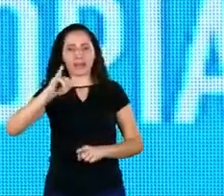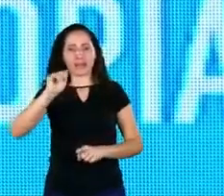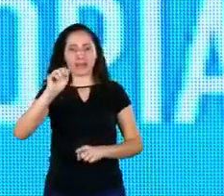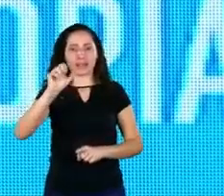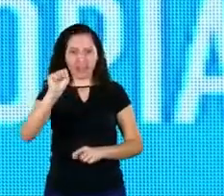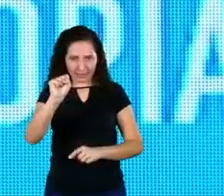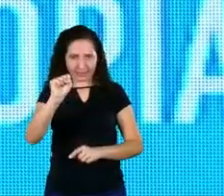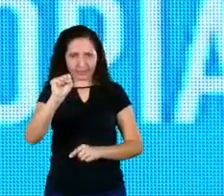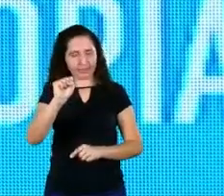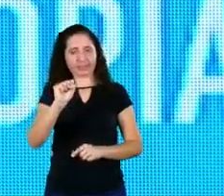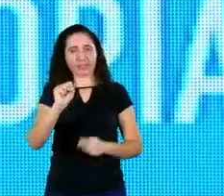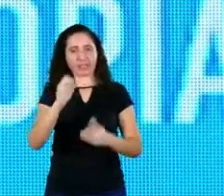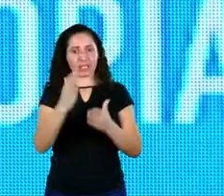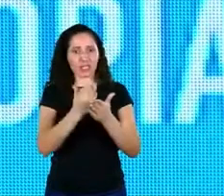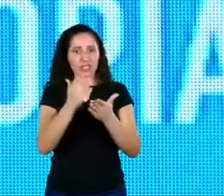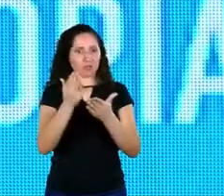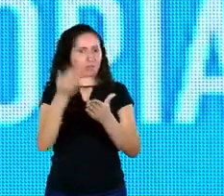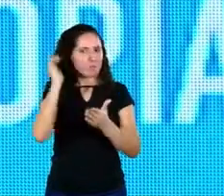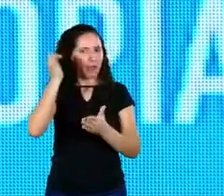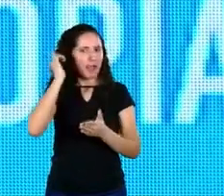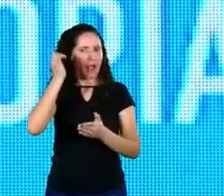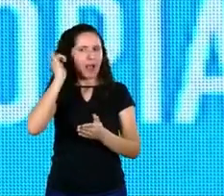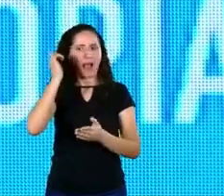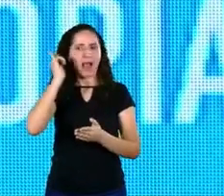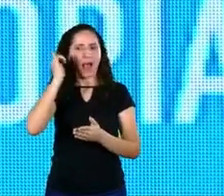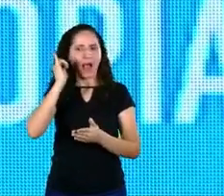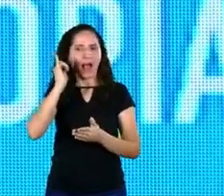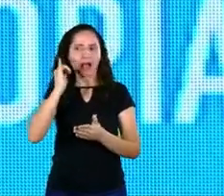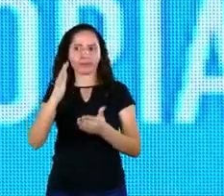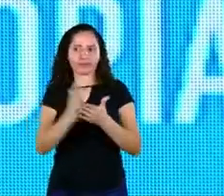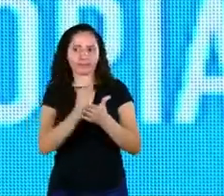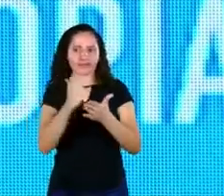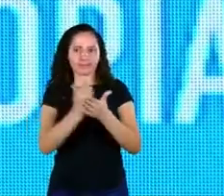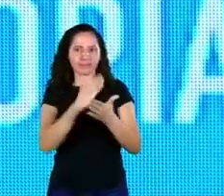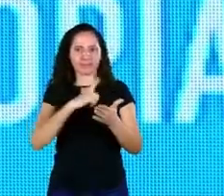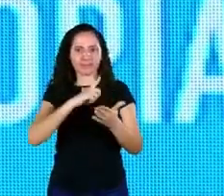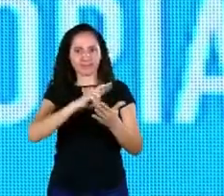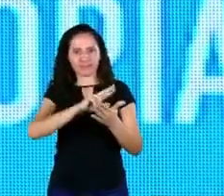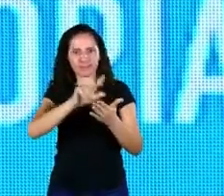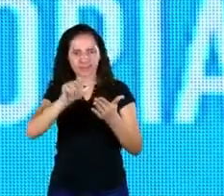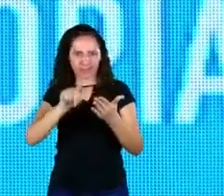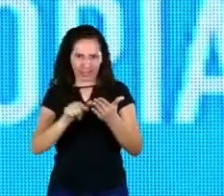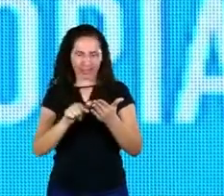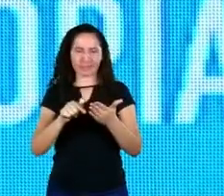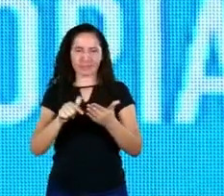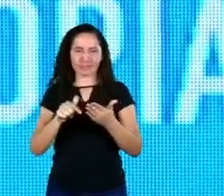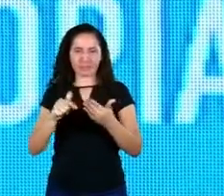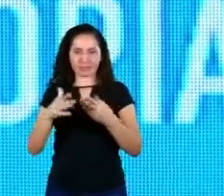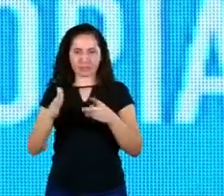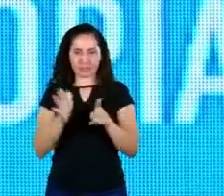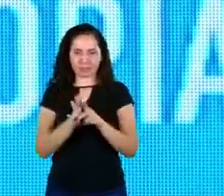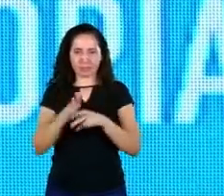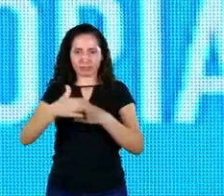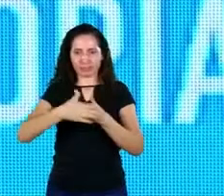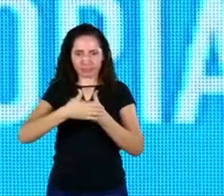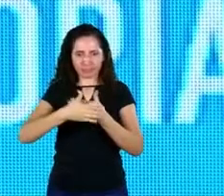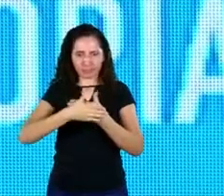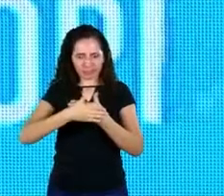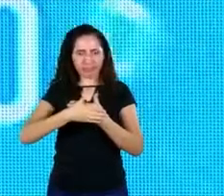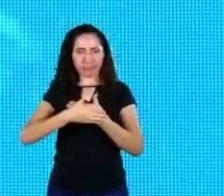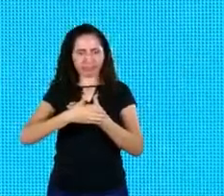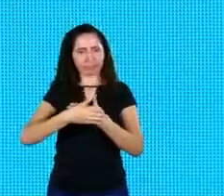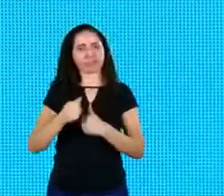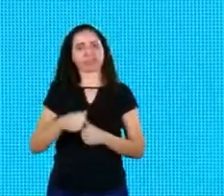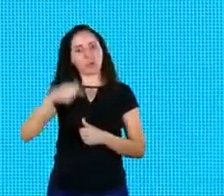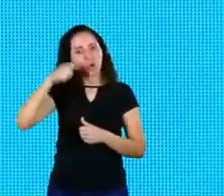né, produzidas pelas várias contadoras de histórias que nós temos aqui no município de Ribeirão Preto, na cidade de Ribeirão Preto. Ontem